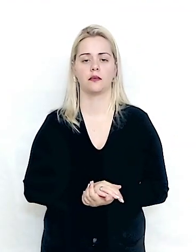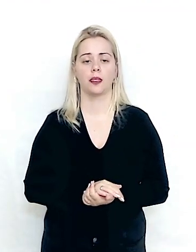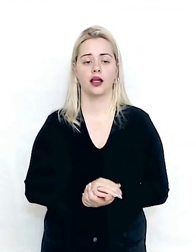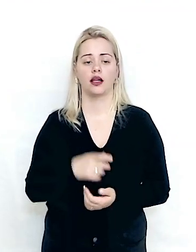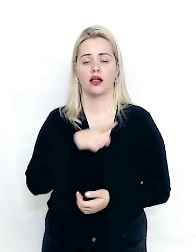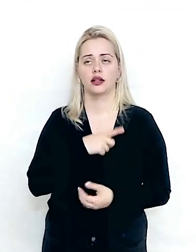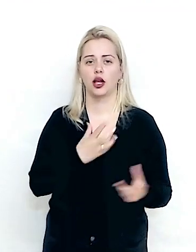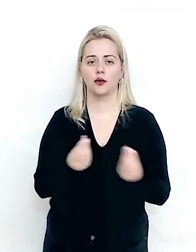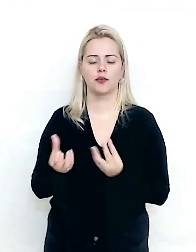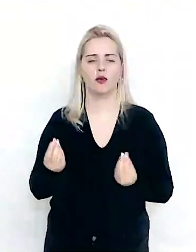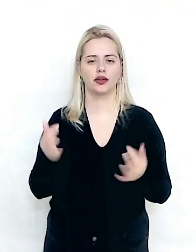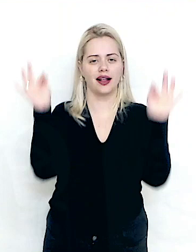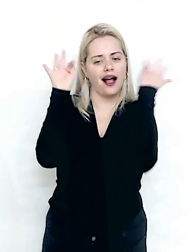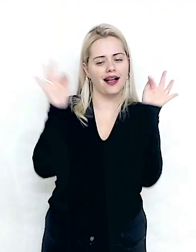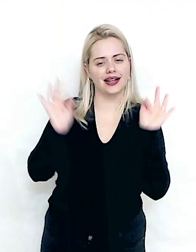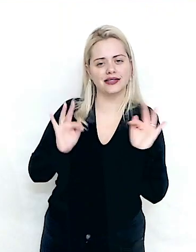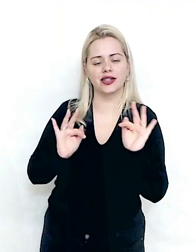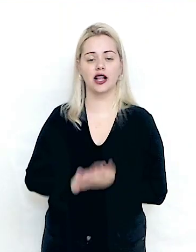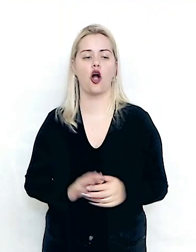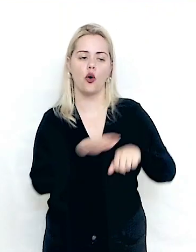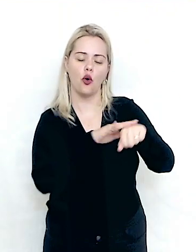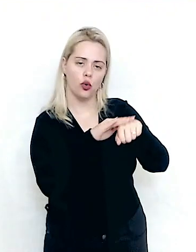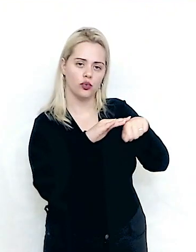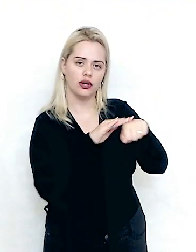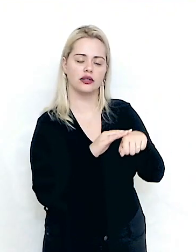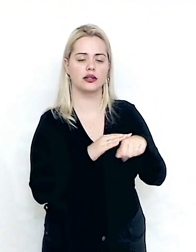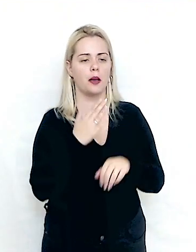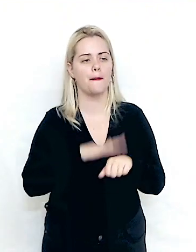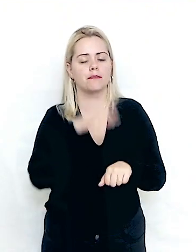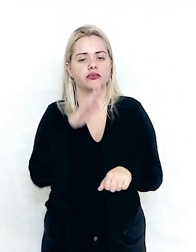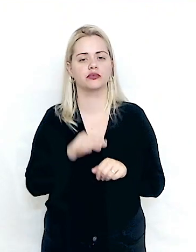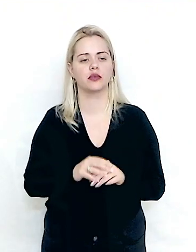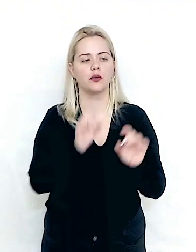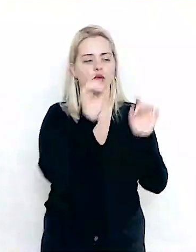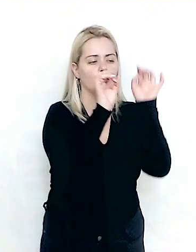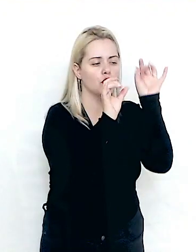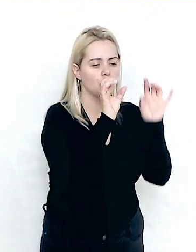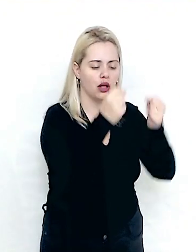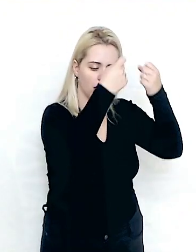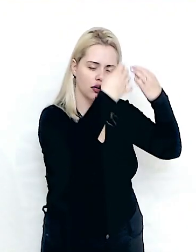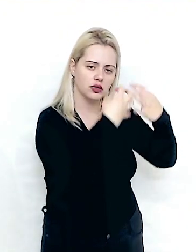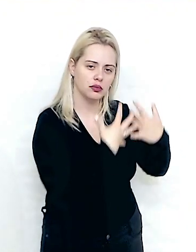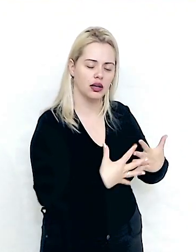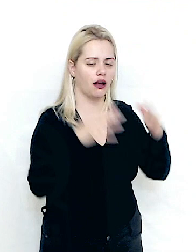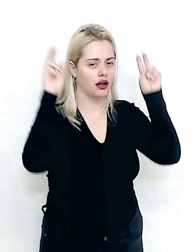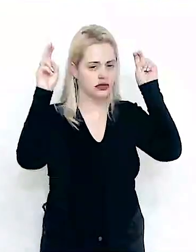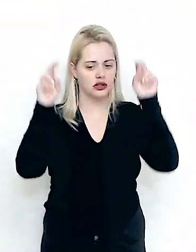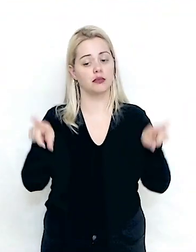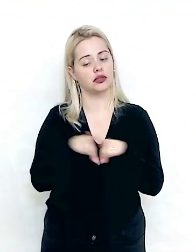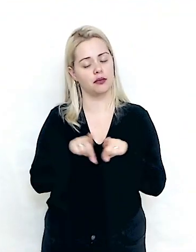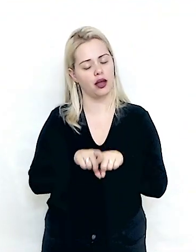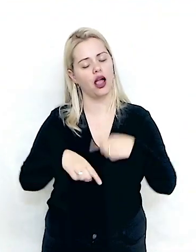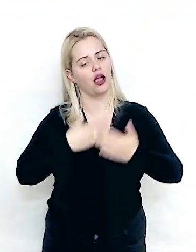muita alegria em poder, né, conversar, dar maiores detalhes, né, a respeito desses temas e de outros que